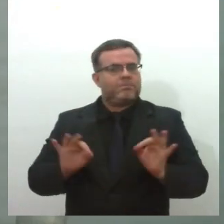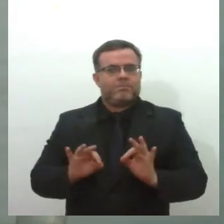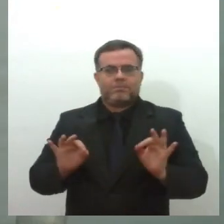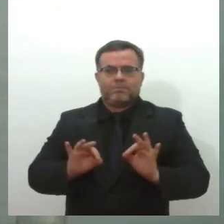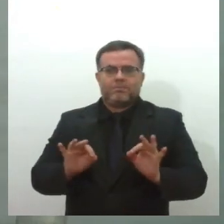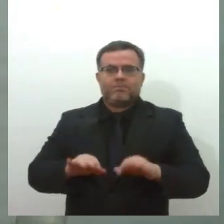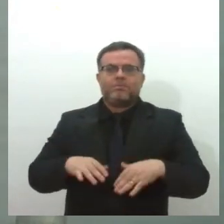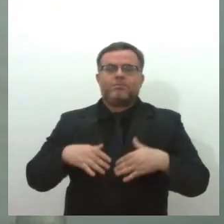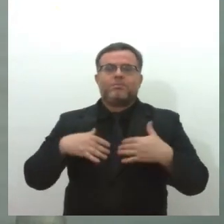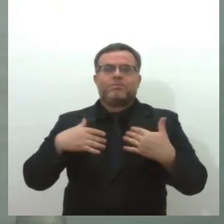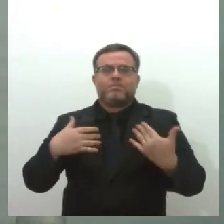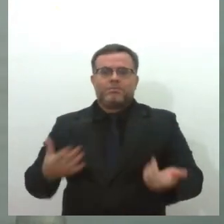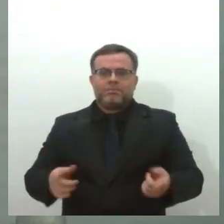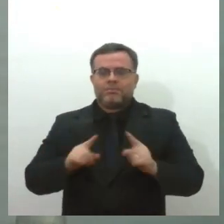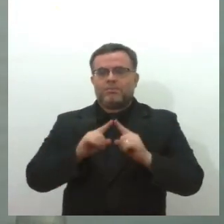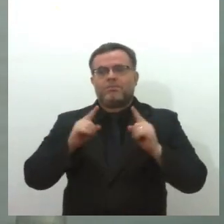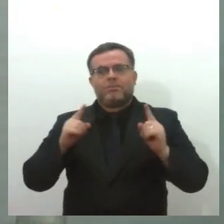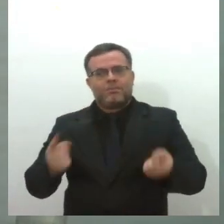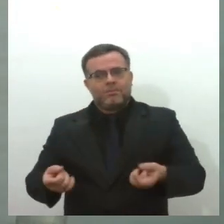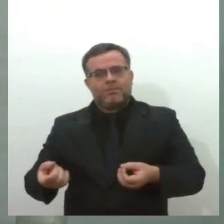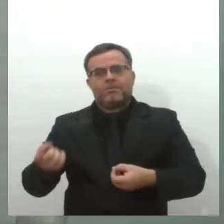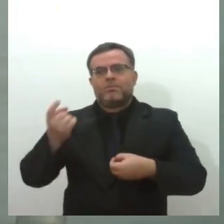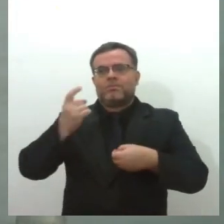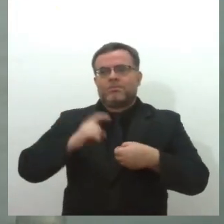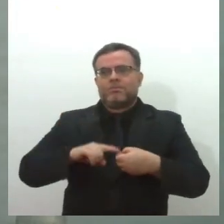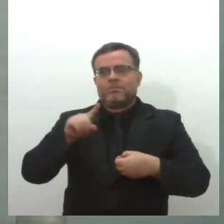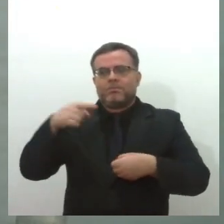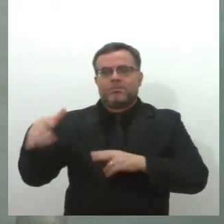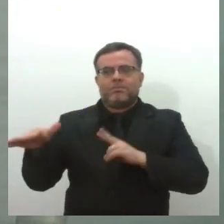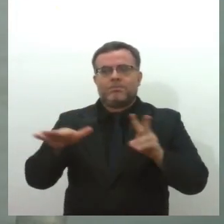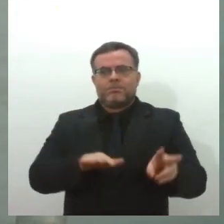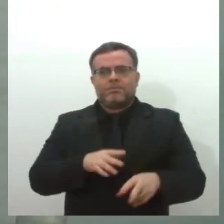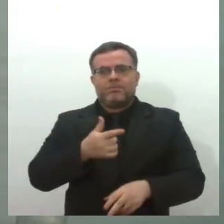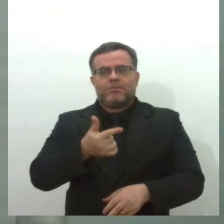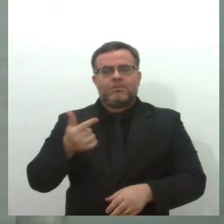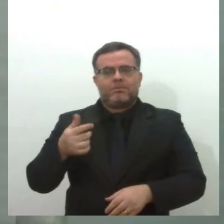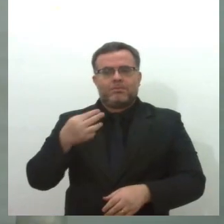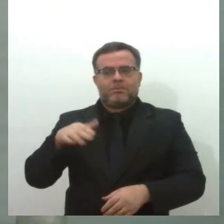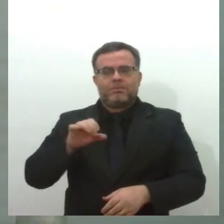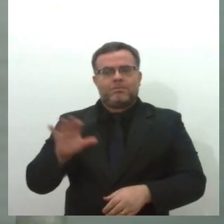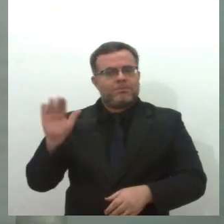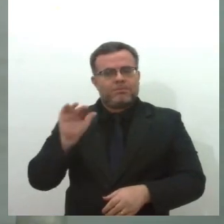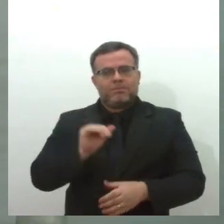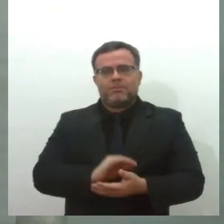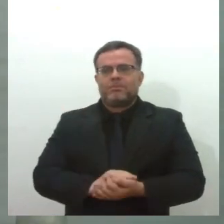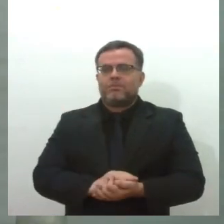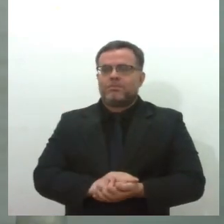vivo, né? Mas a gente volta na semana que vem, no dia 22 de março. Até lá!